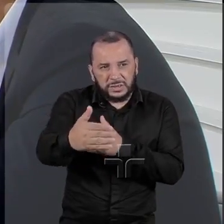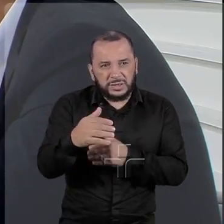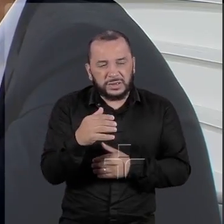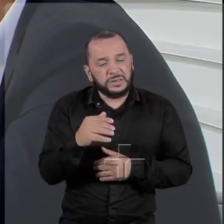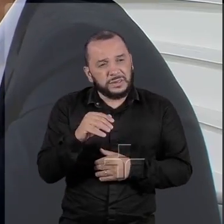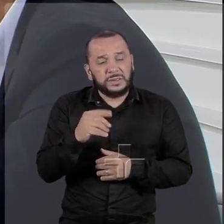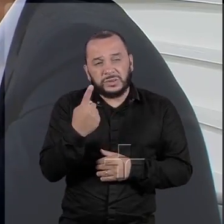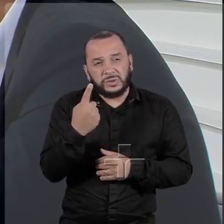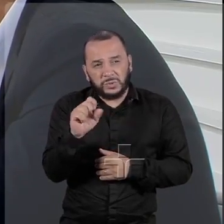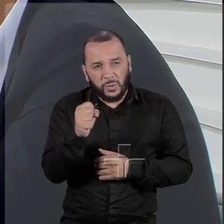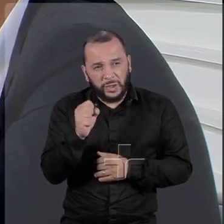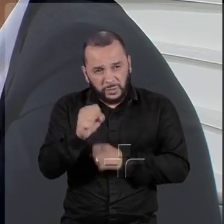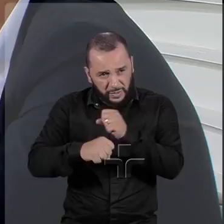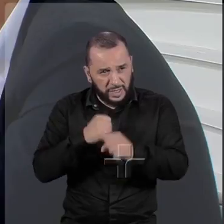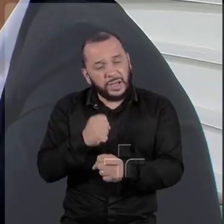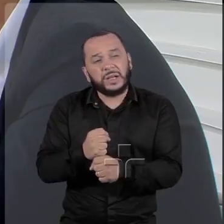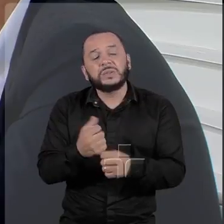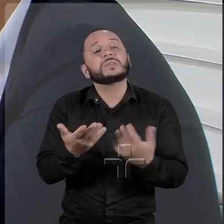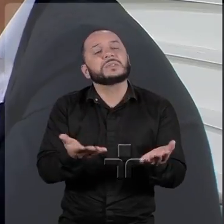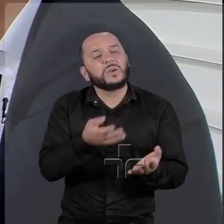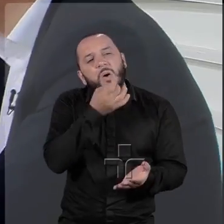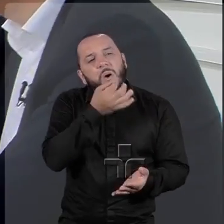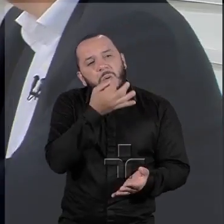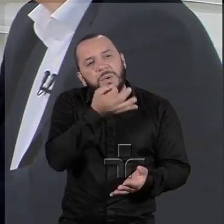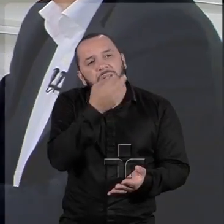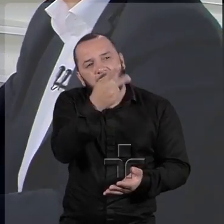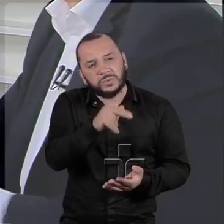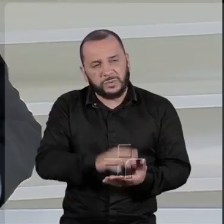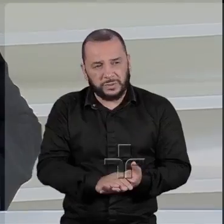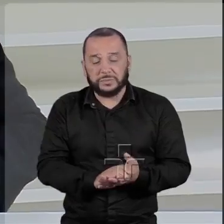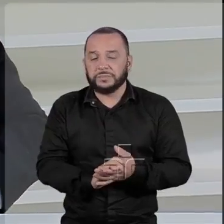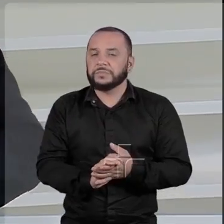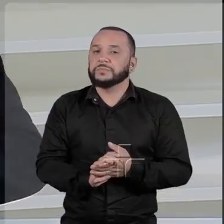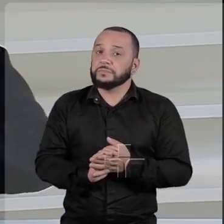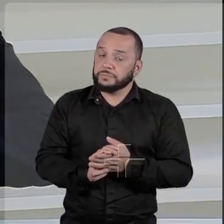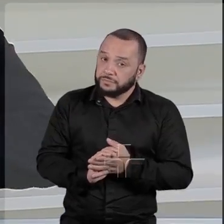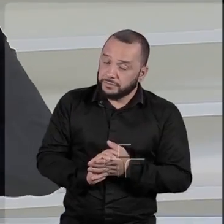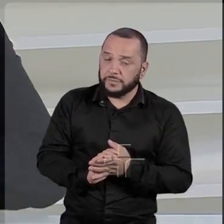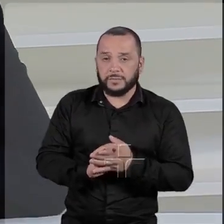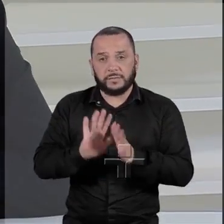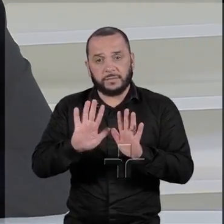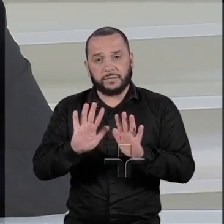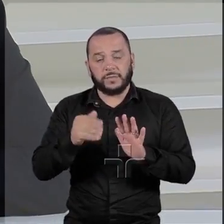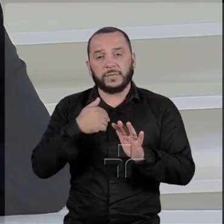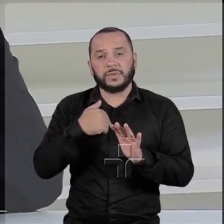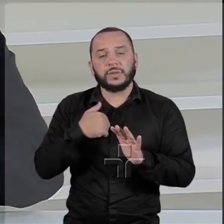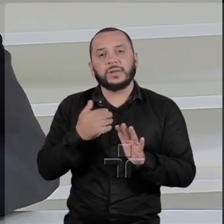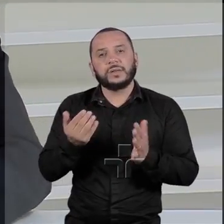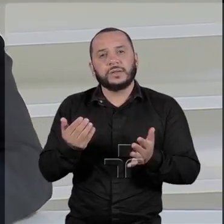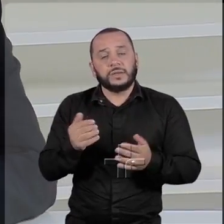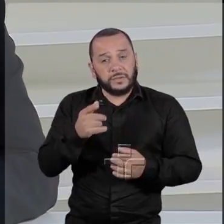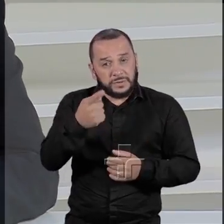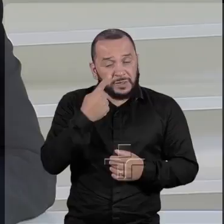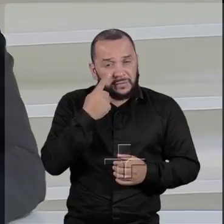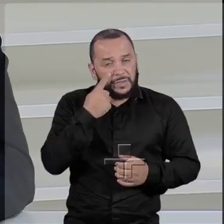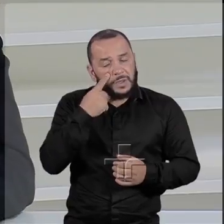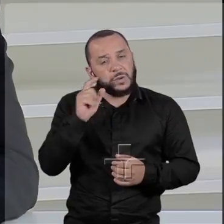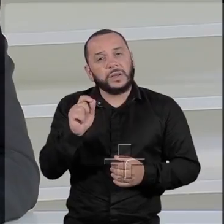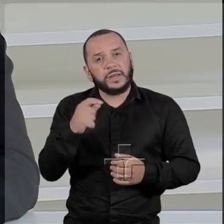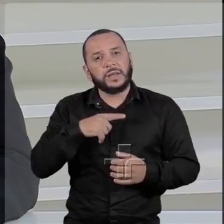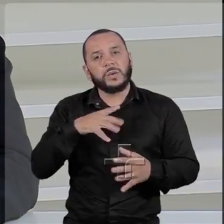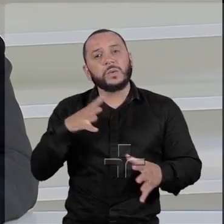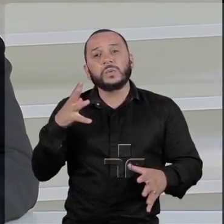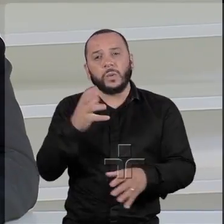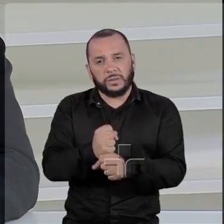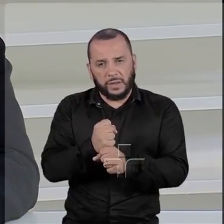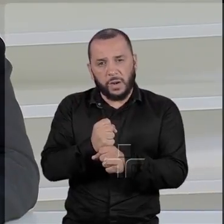como saiu é demais. Seria em quanto tempo? Não, beleza. Primeiro é o seguinte, quando você olha os